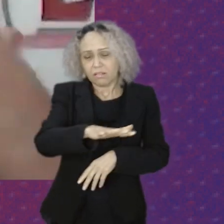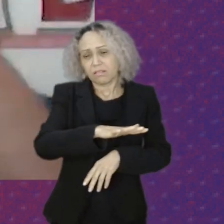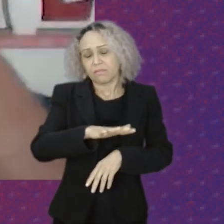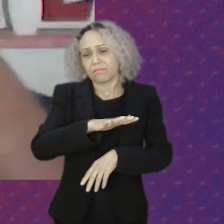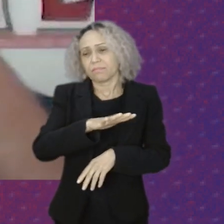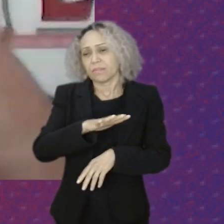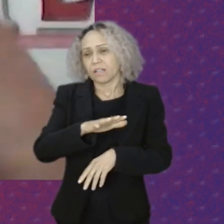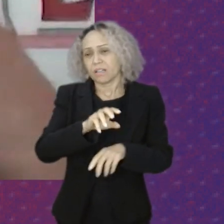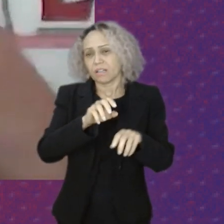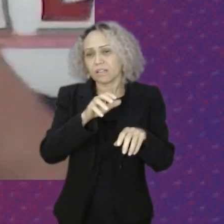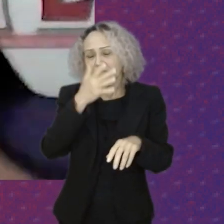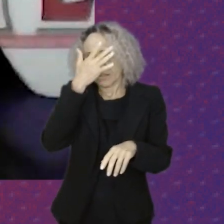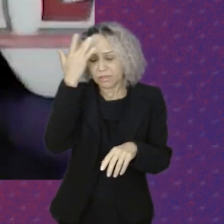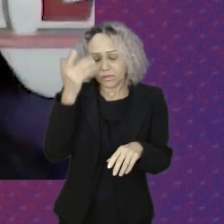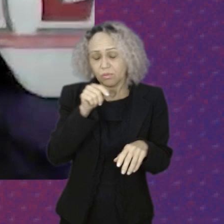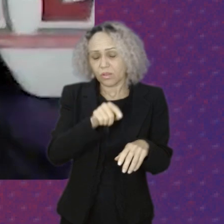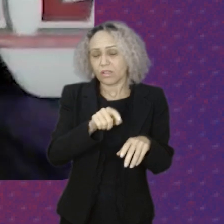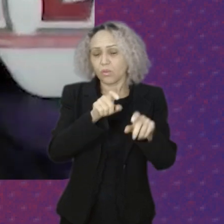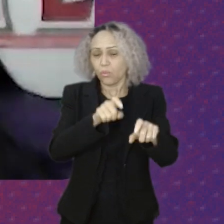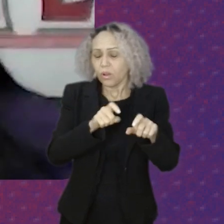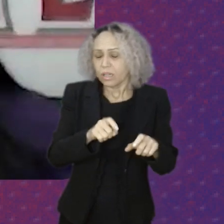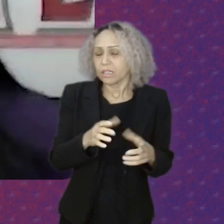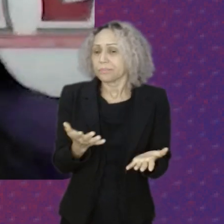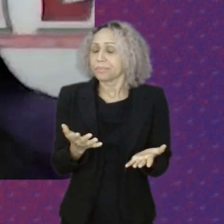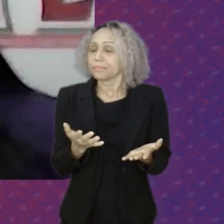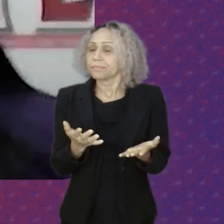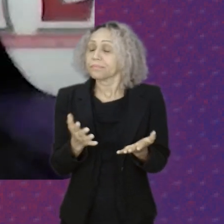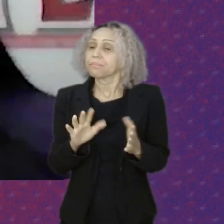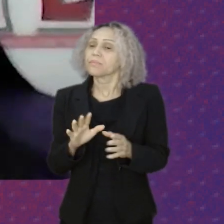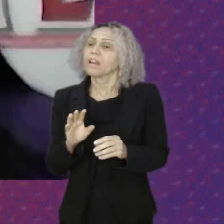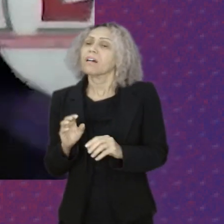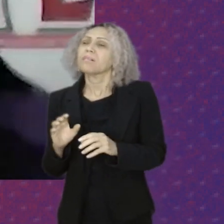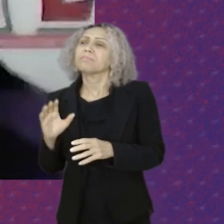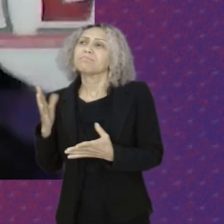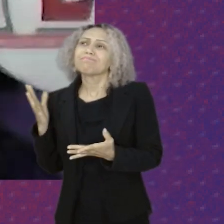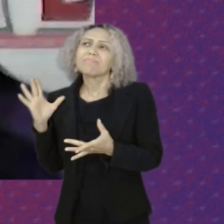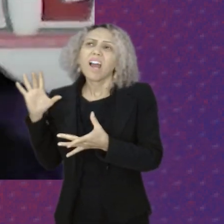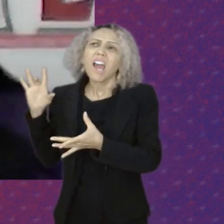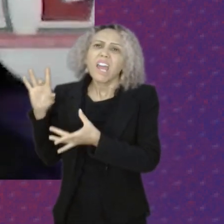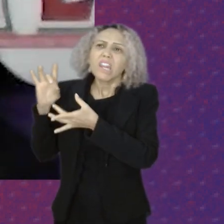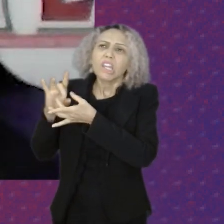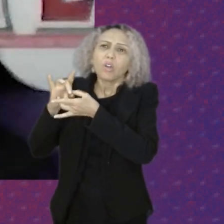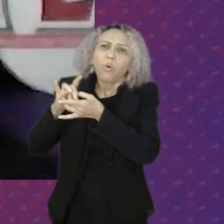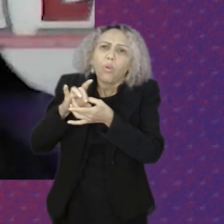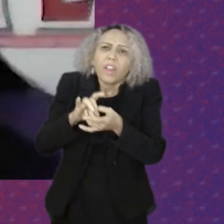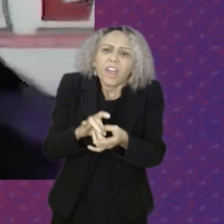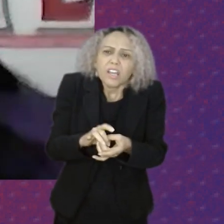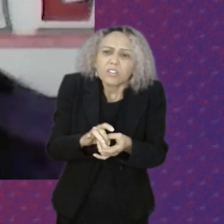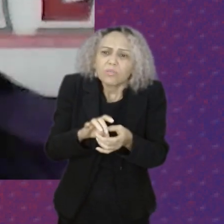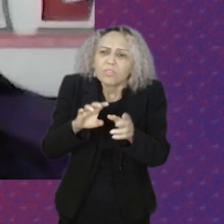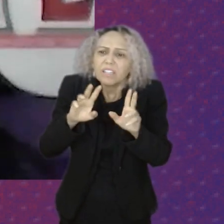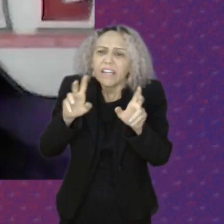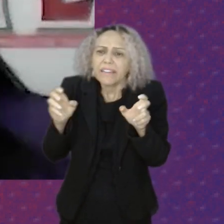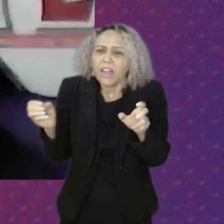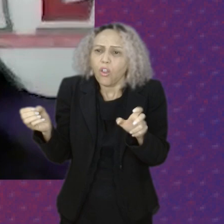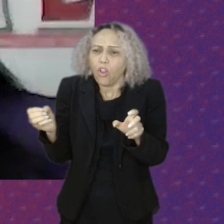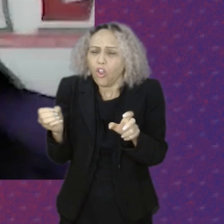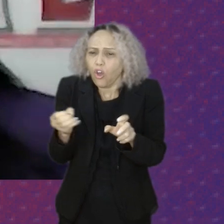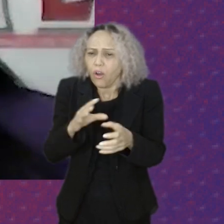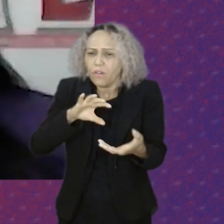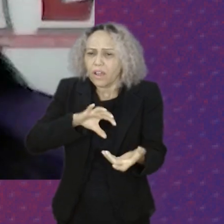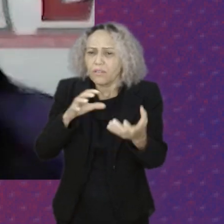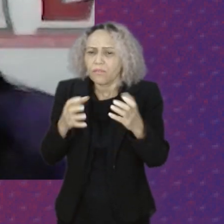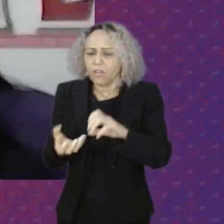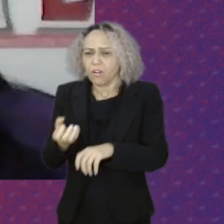acelera o analfabetismo. Essa conjuntura dessa nova modalidade, ela fortalece